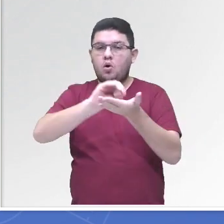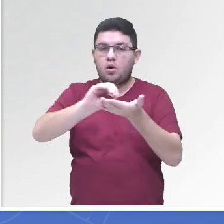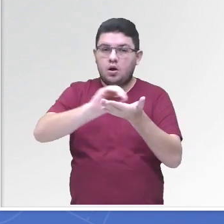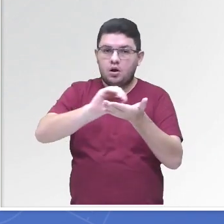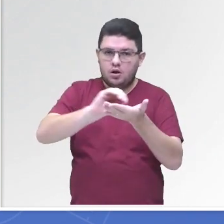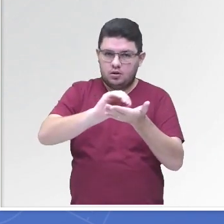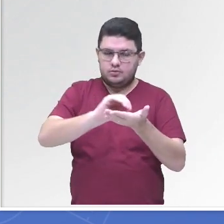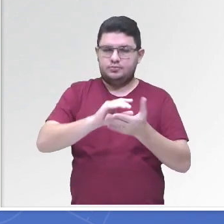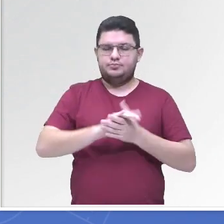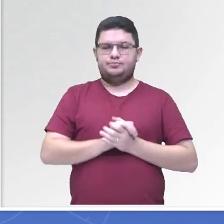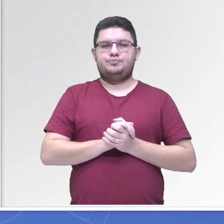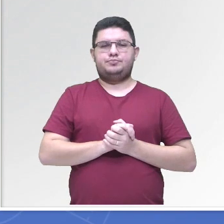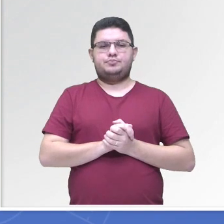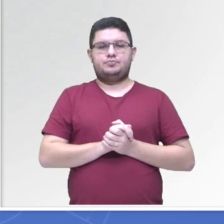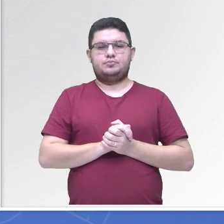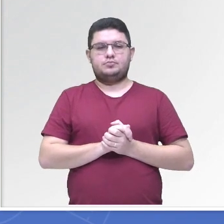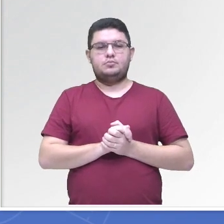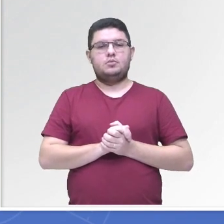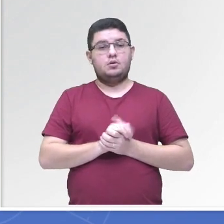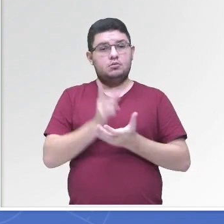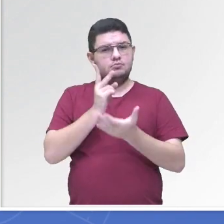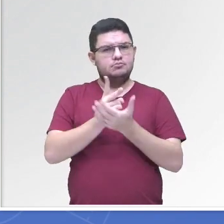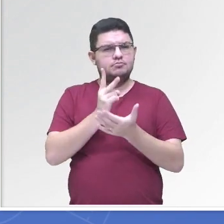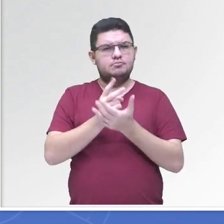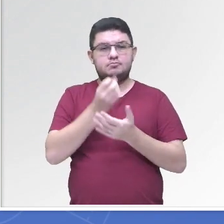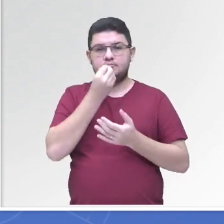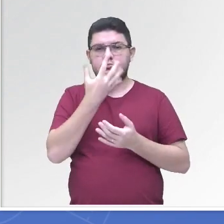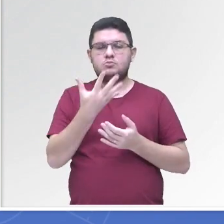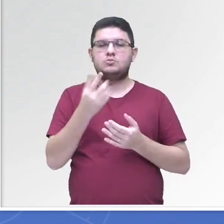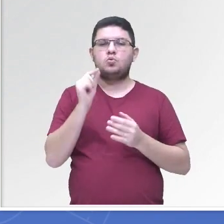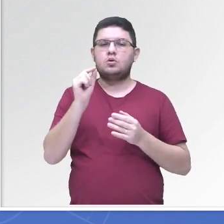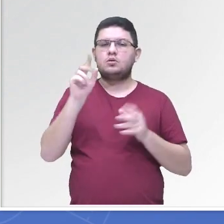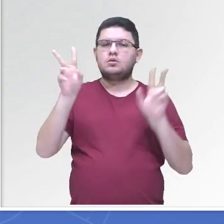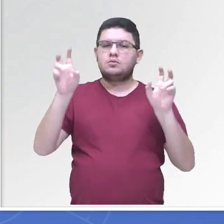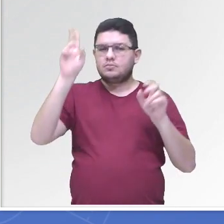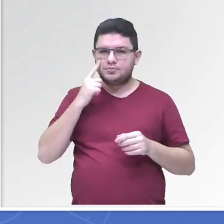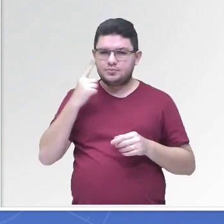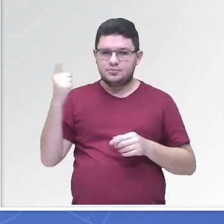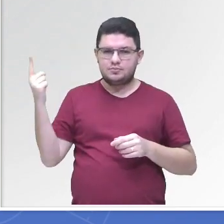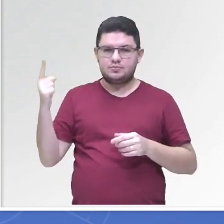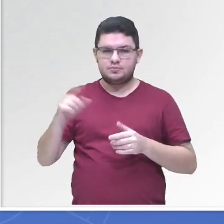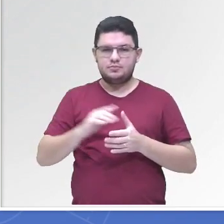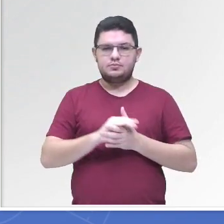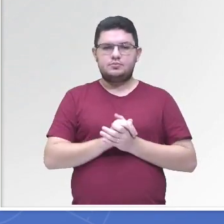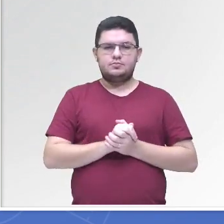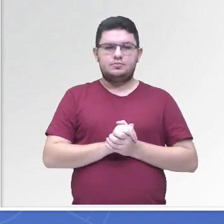chegar aos dias atuais, tá bom? Então é sempre bom a gente falar um pouquinho de história. Olha só.